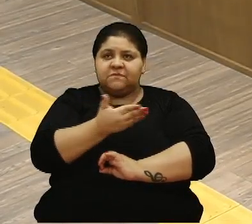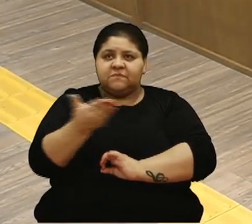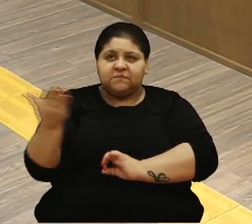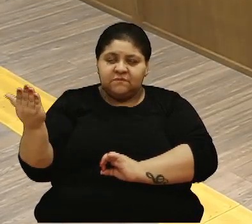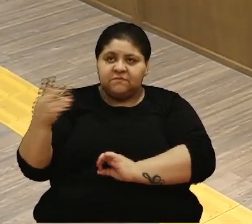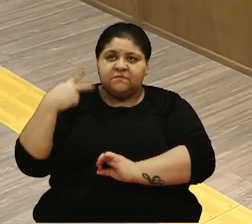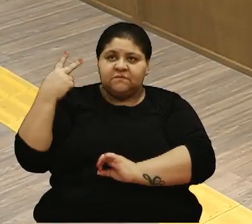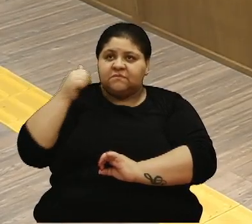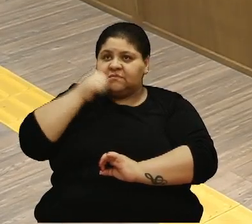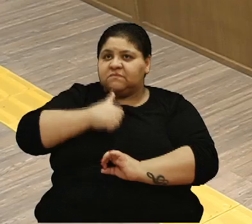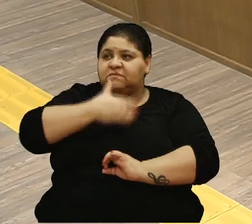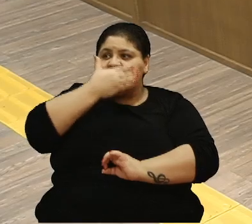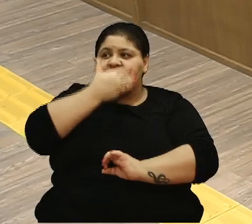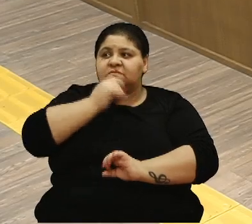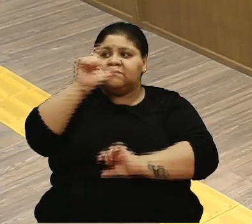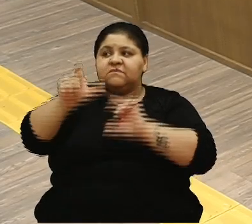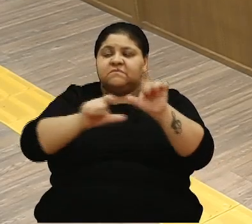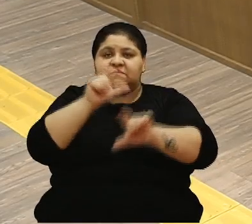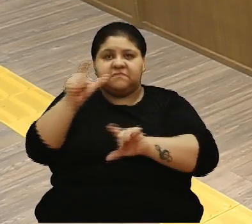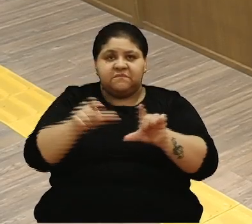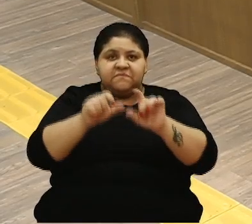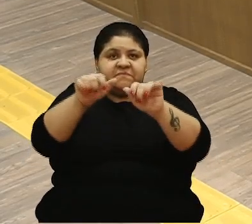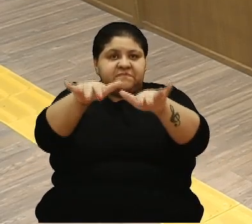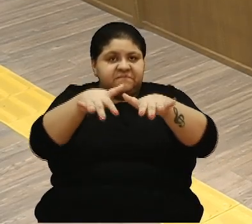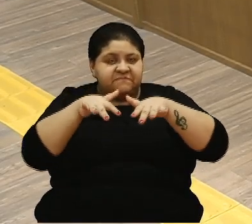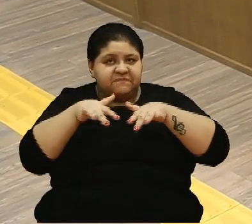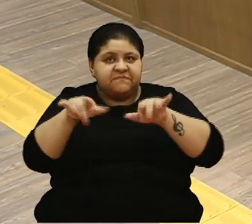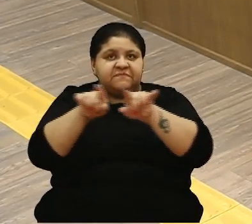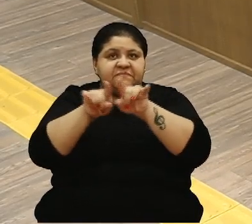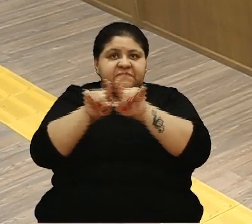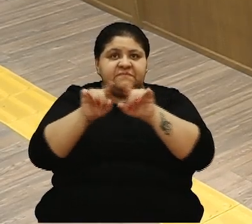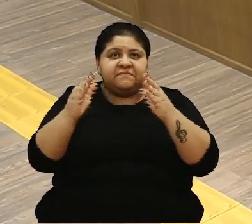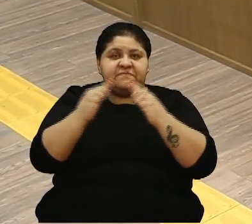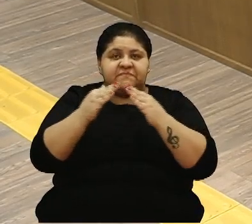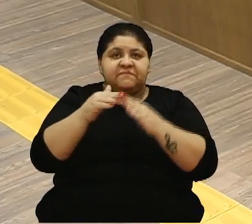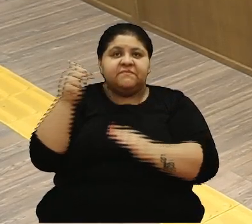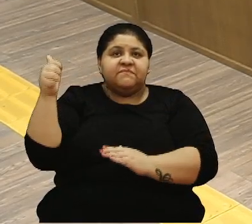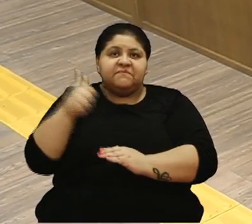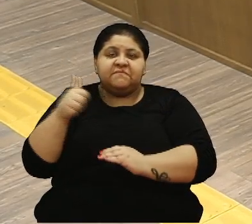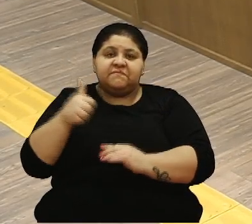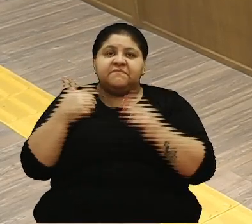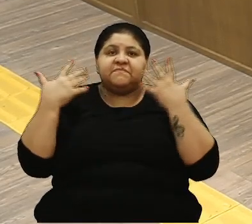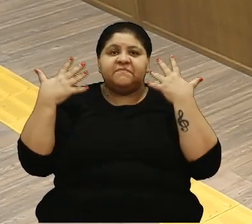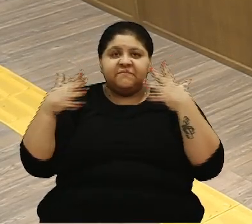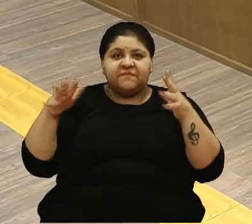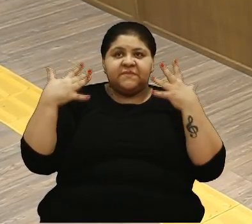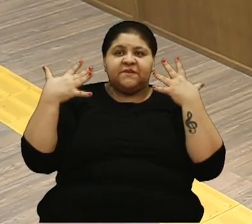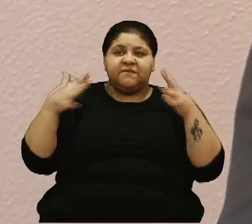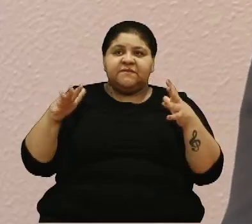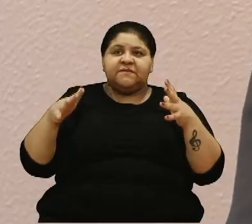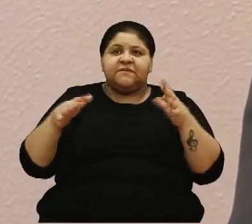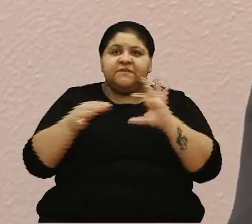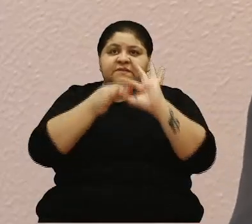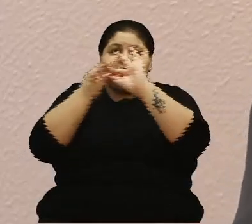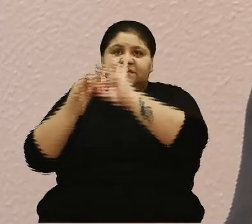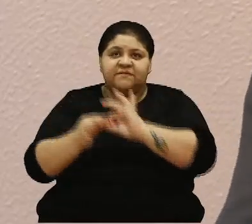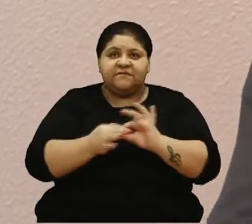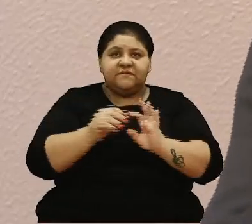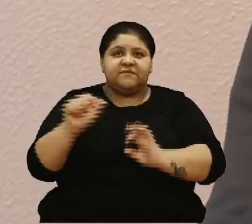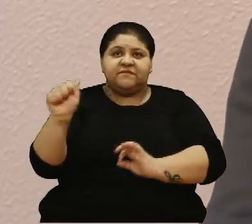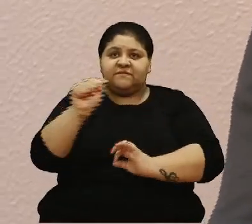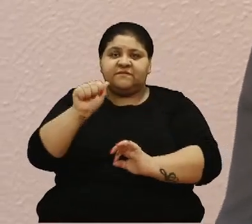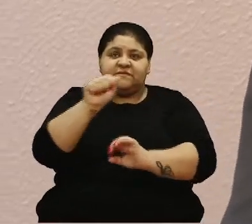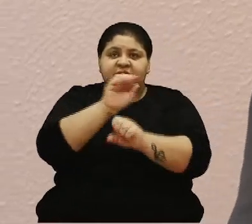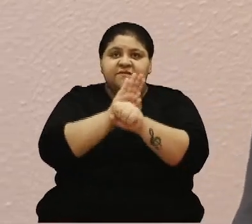vereadores e vereadoras, pessoas que nos acompanham daqui e de casa. Primeiramente, eu queria fazer um voto de congratulação à união das associações de bairro